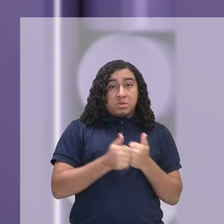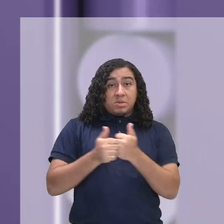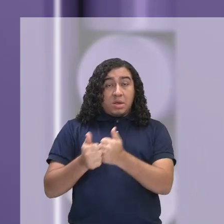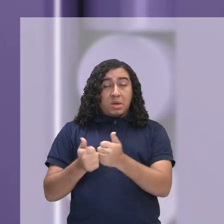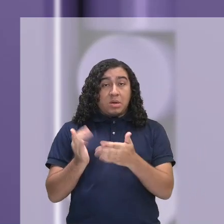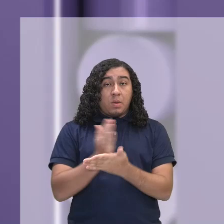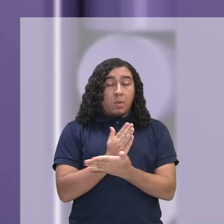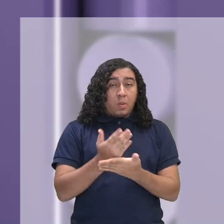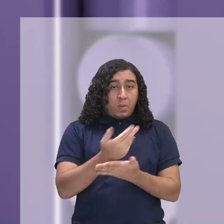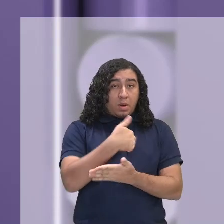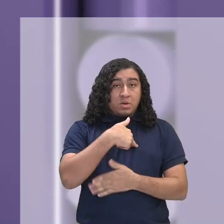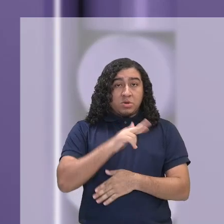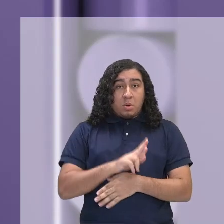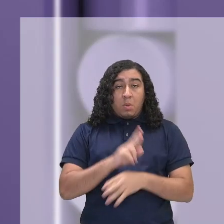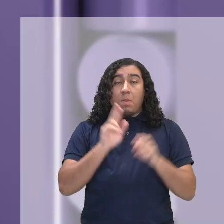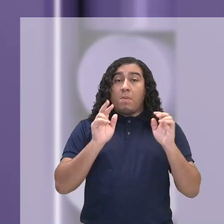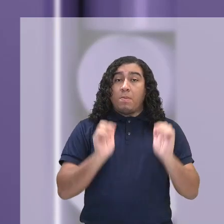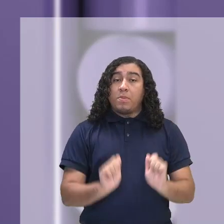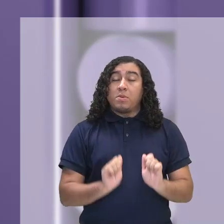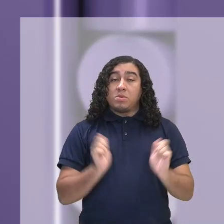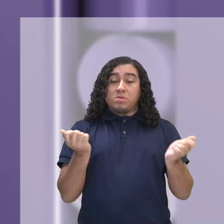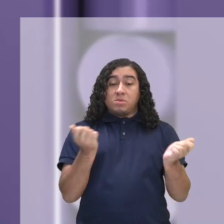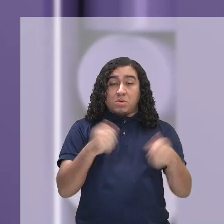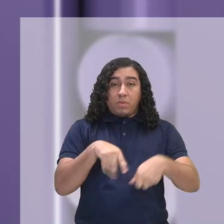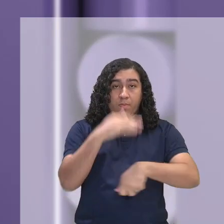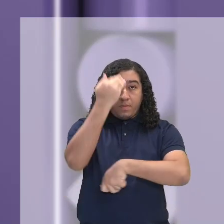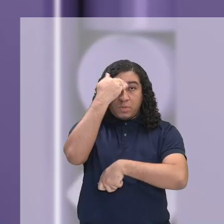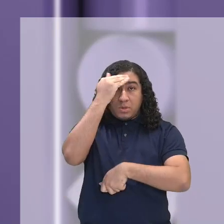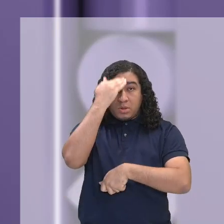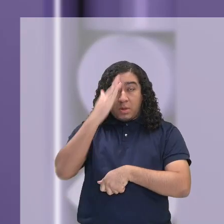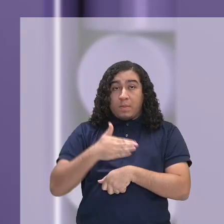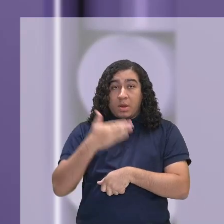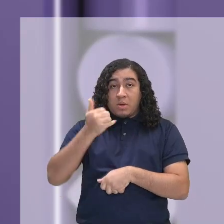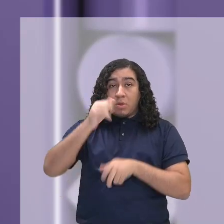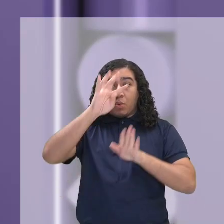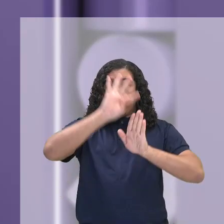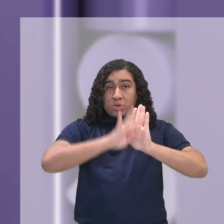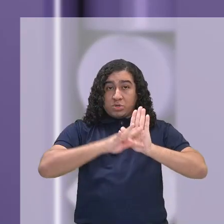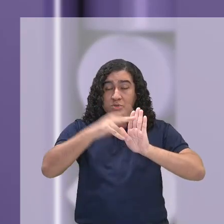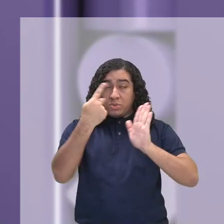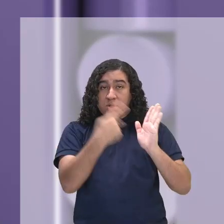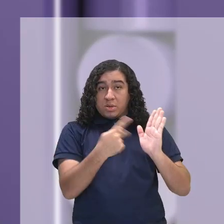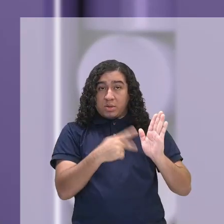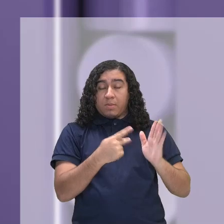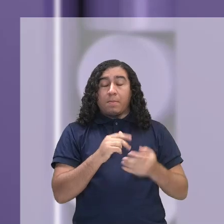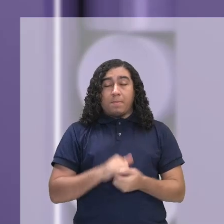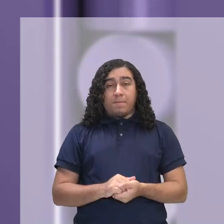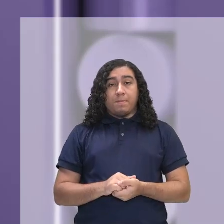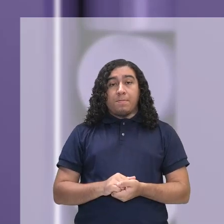escrita, possa entender melhor a mensagem daquela escritura sagrada.